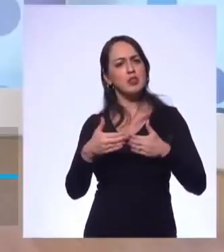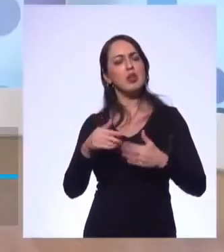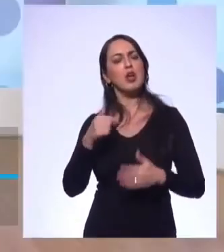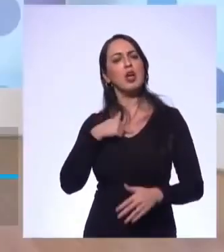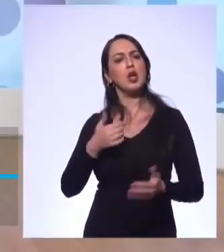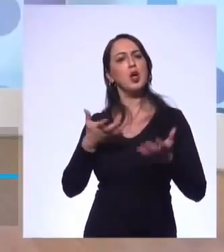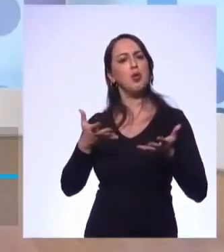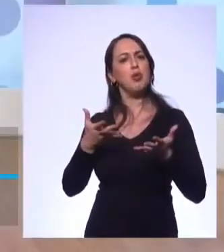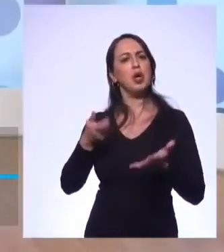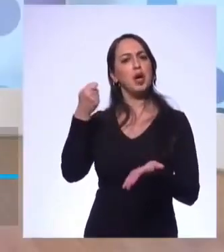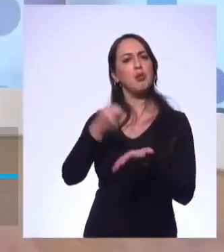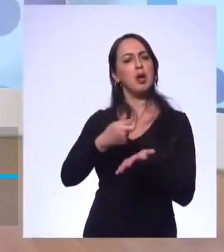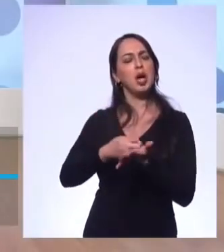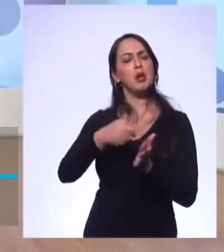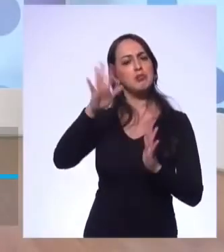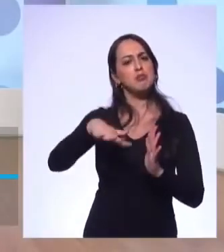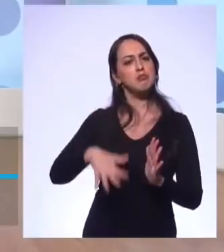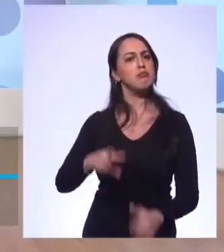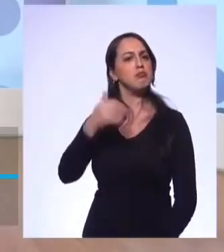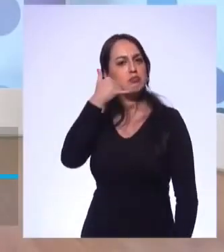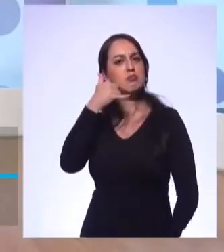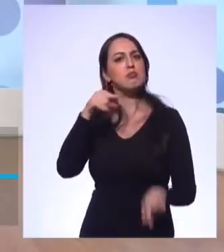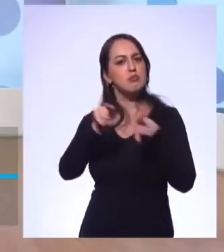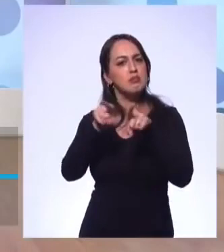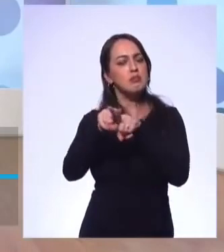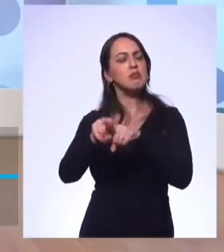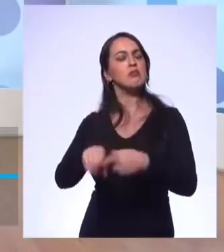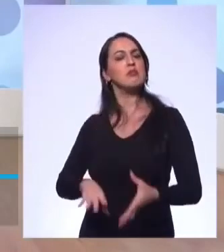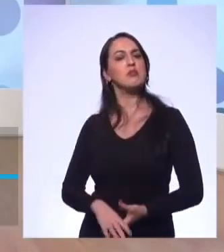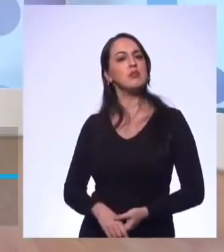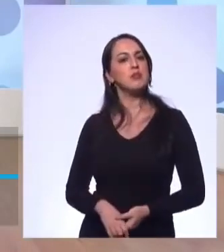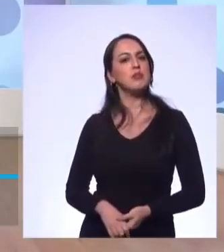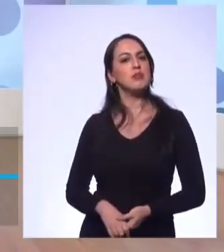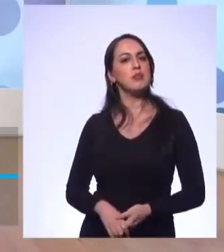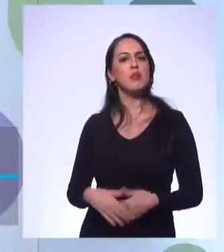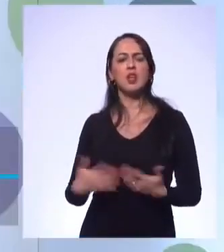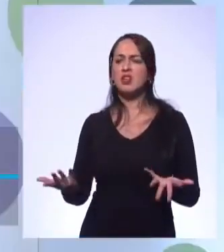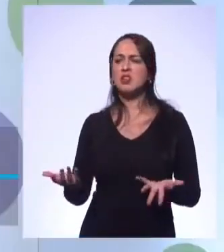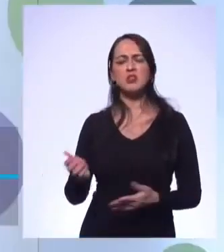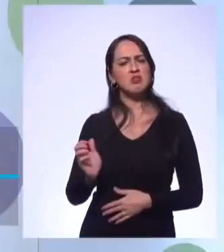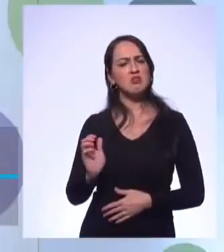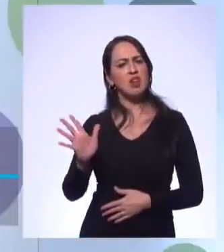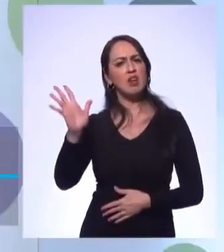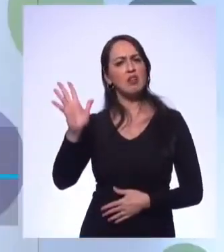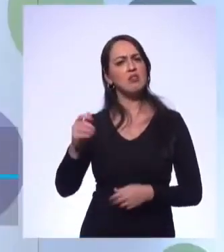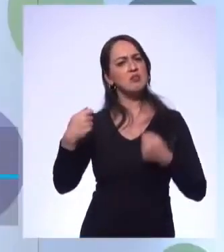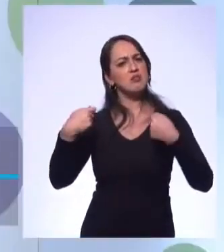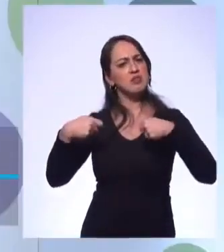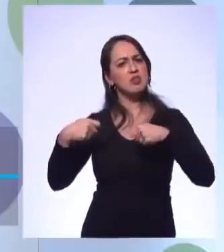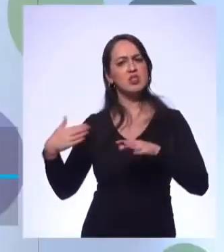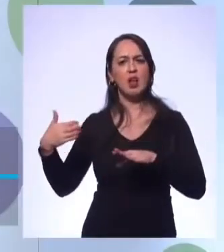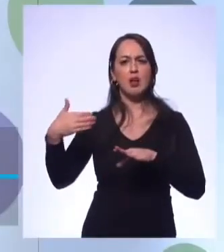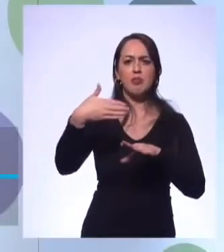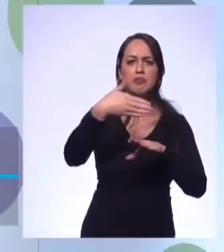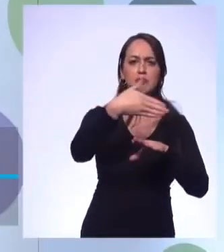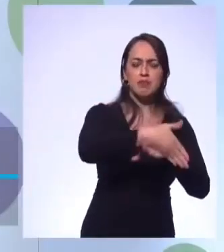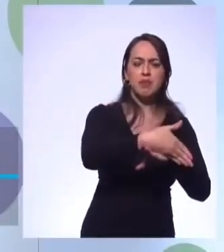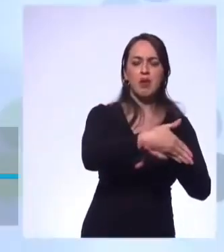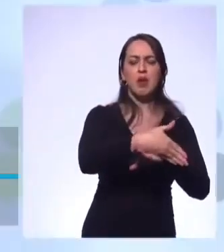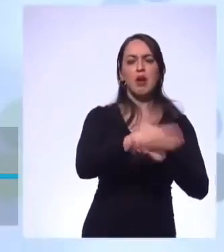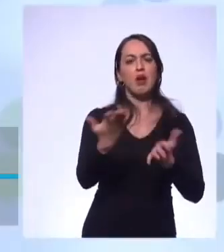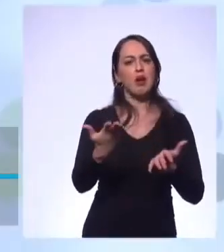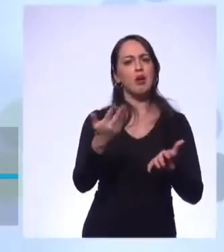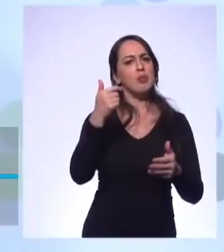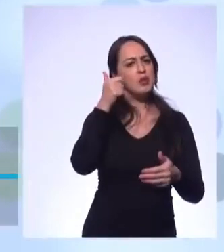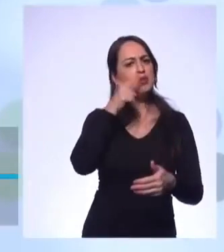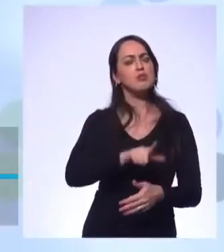telefonando também. Isso não é terrível? É terrível. Horrível. A gente tem que se locomover para ser ouvido. E isso, como para pagar